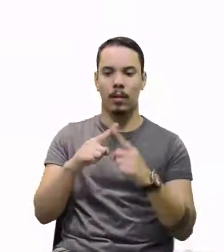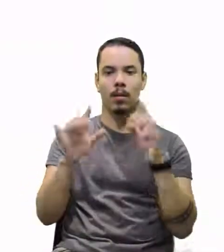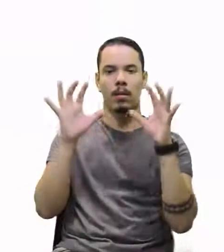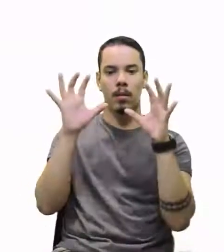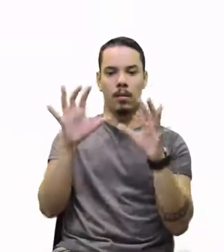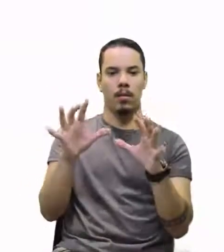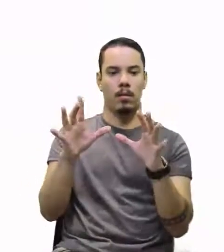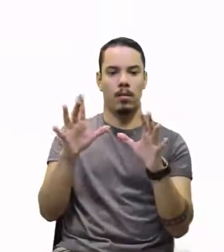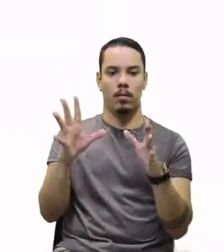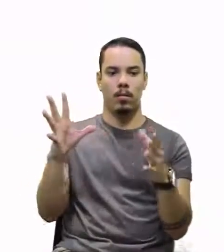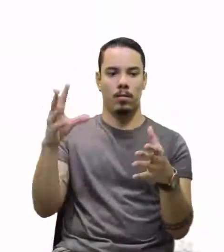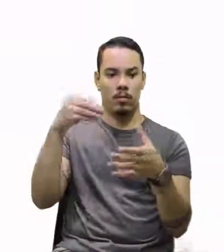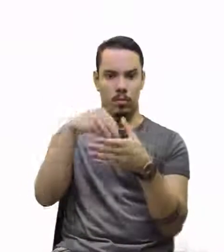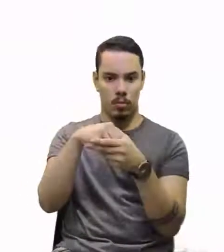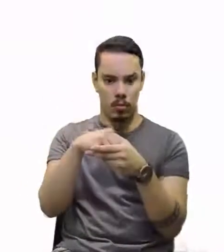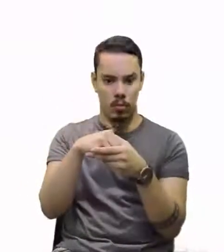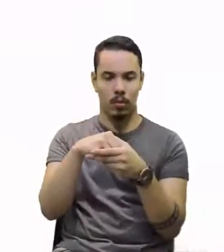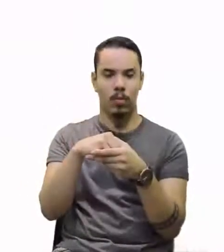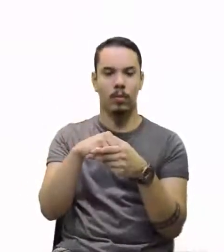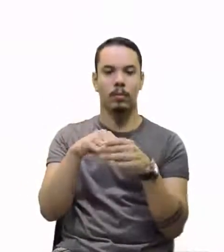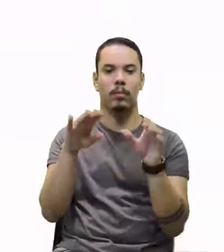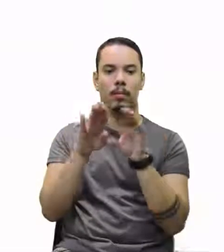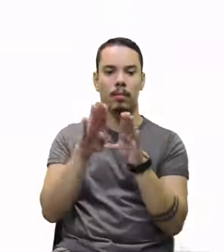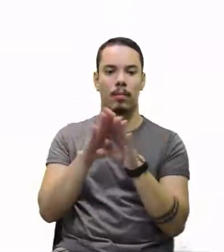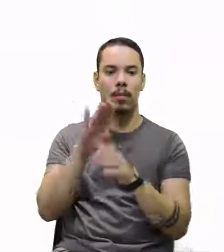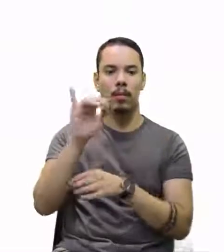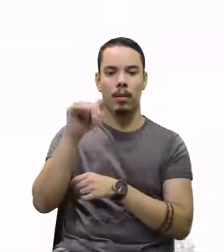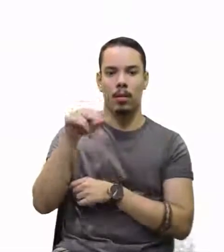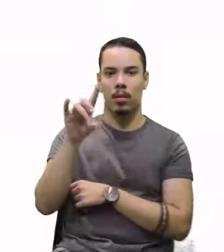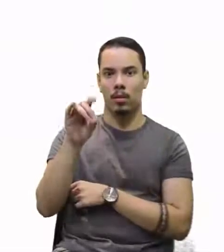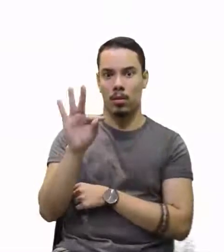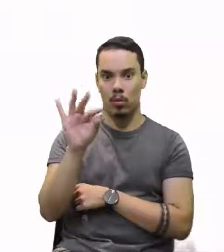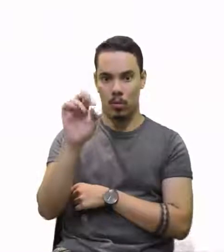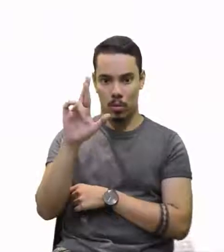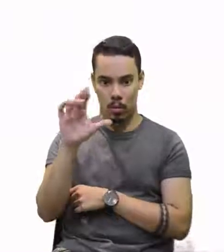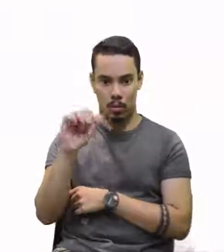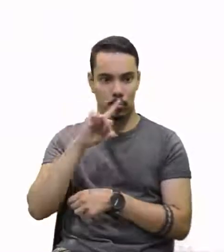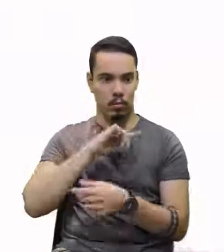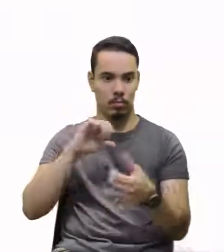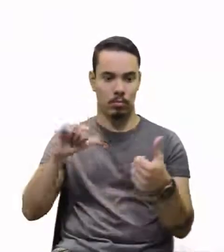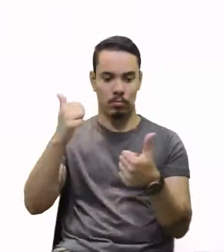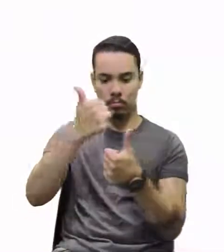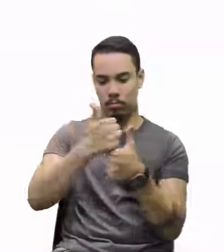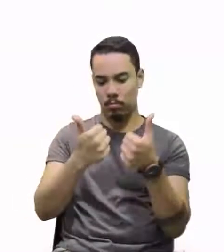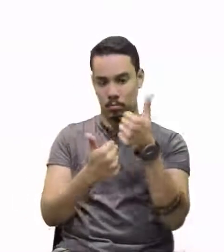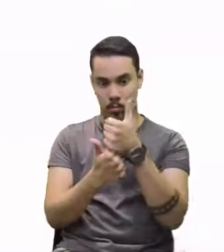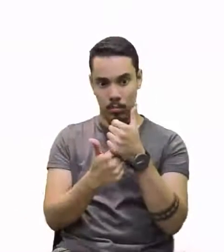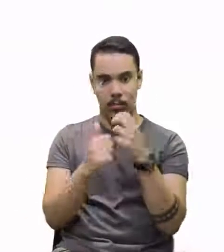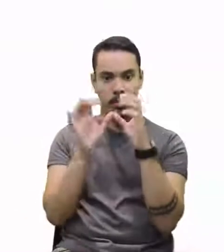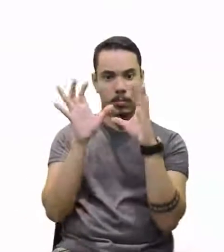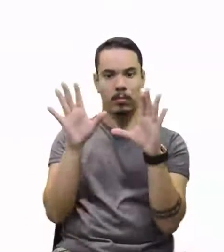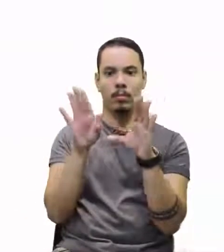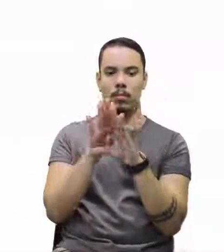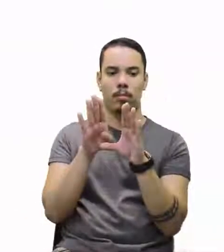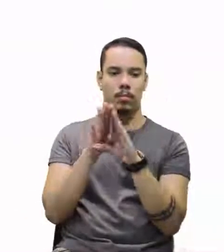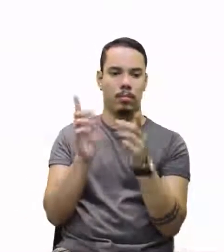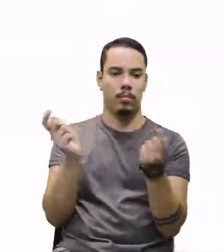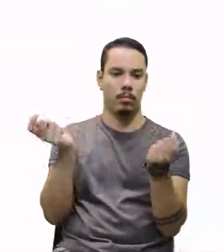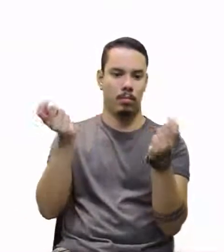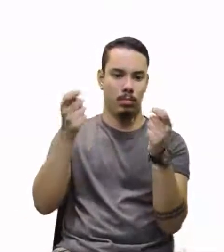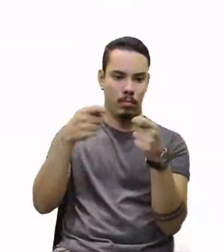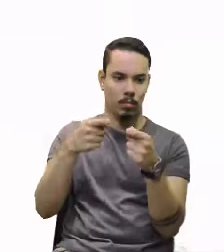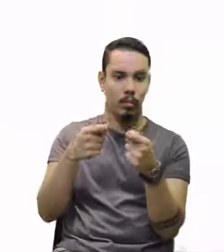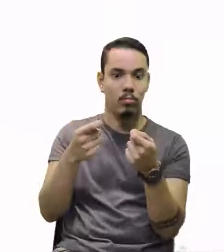os capacitores, os indutores se opõem à corrente alternada. Também, em comparação aos